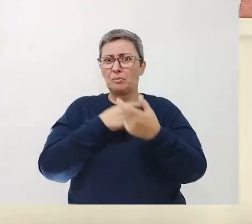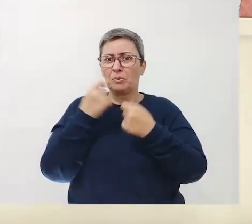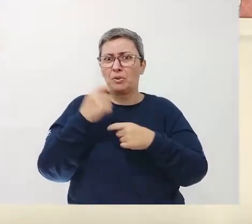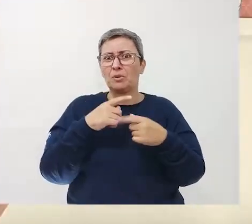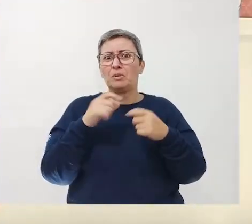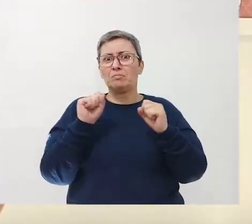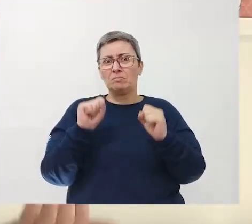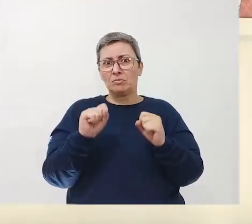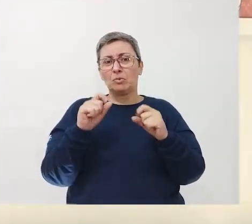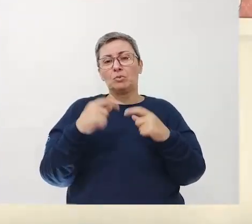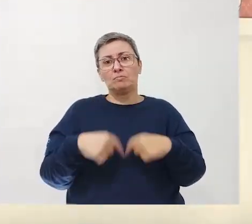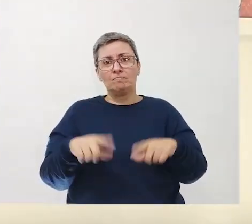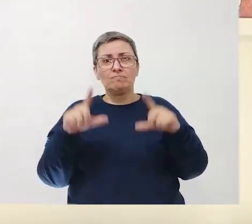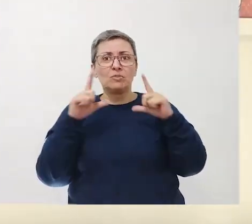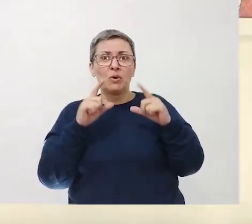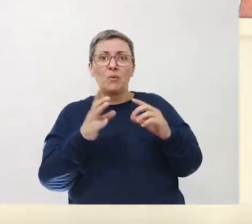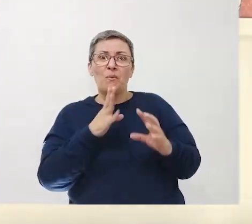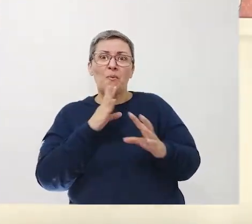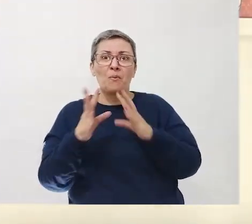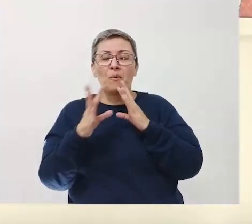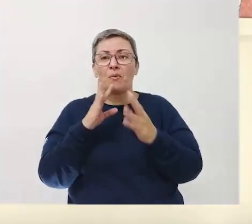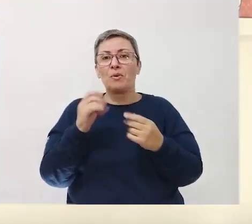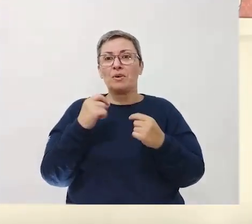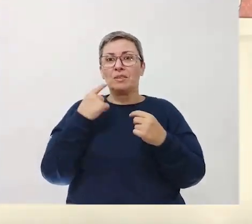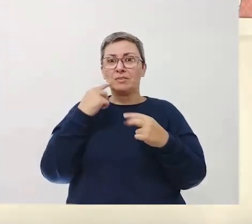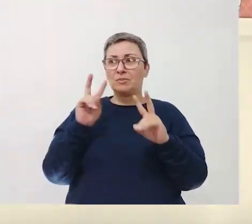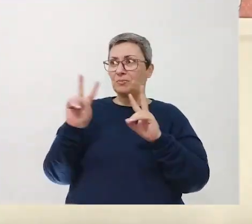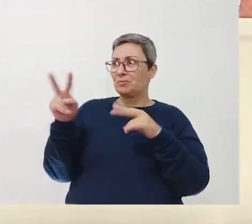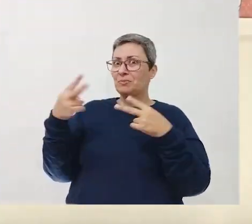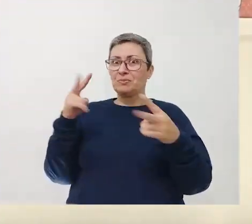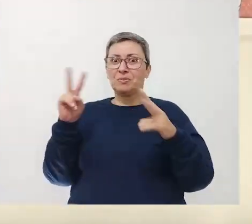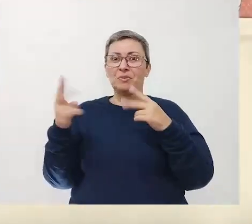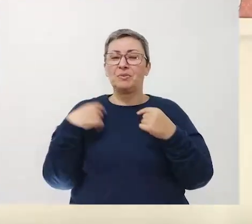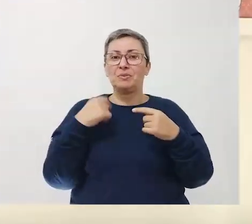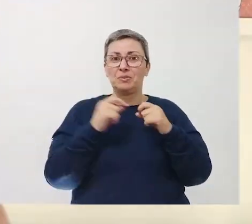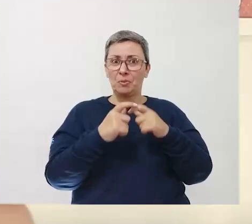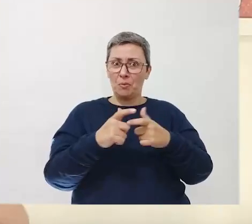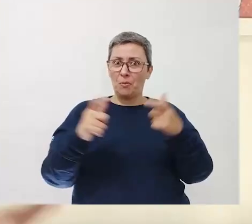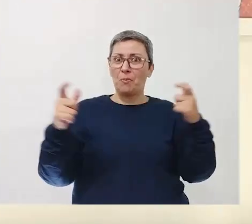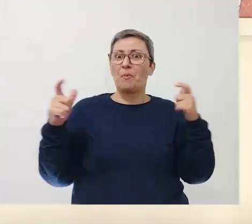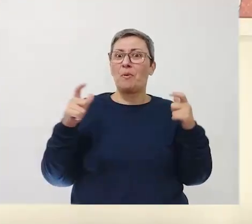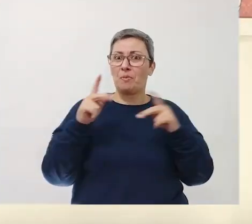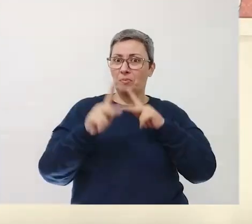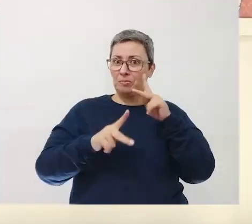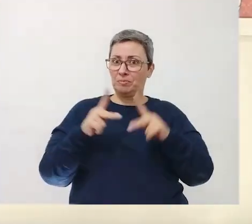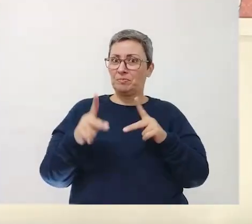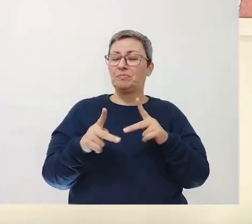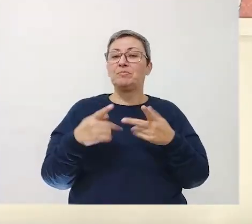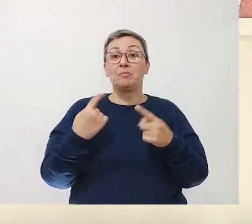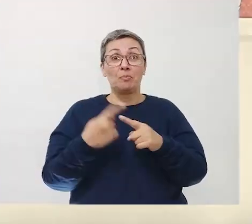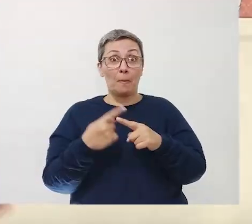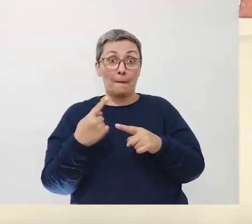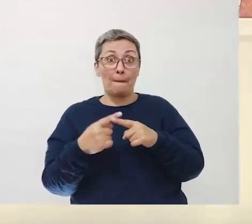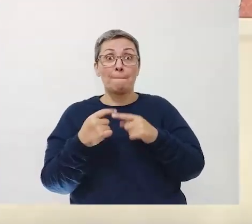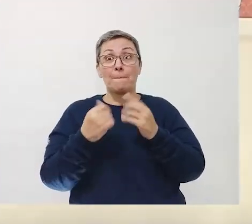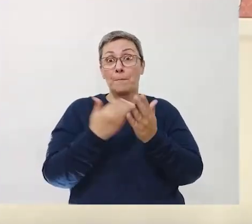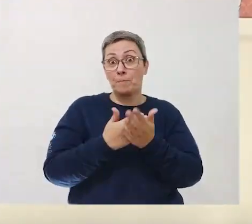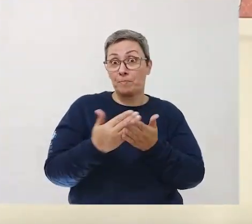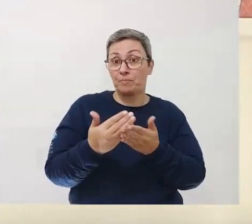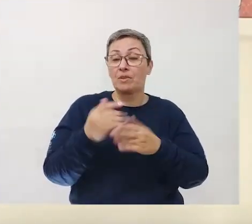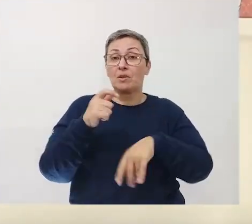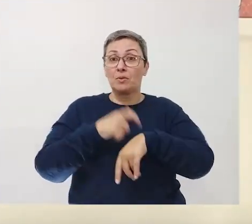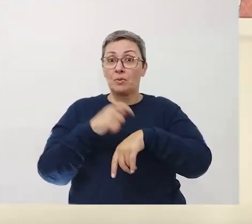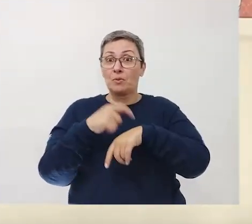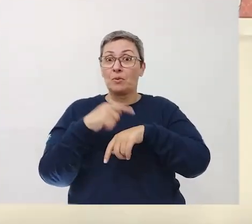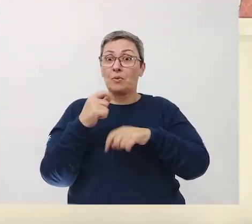ou fazendo vídeos engraçados e que acabam se tornando conhecidos e reconhecidos por uma parcela grande da